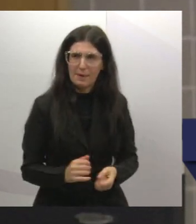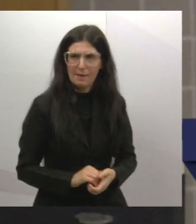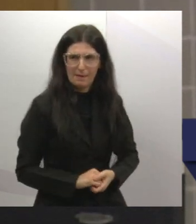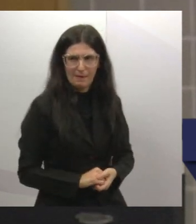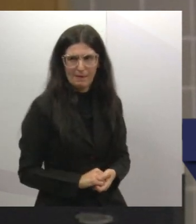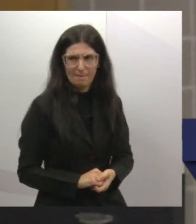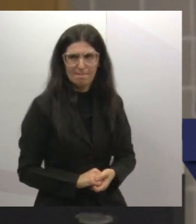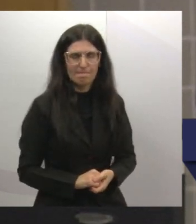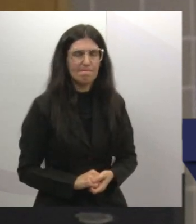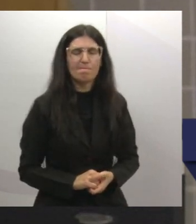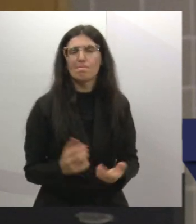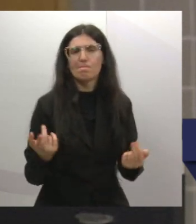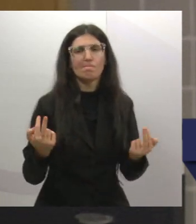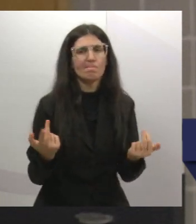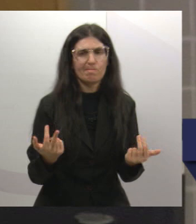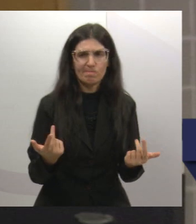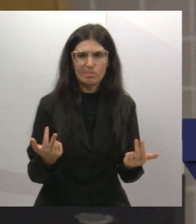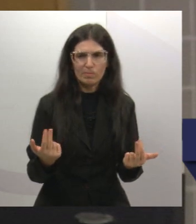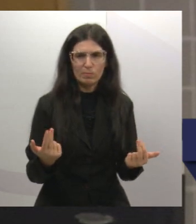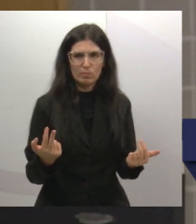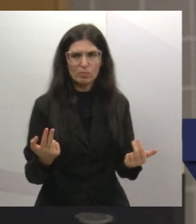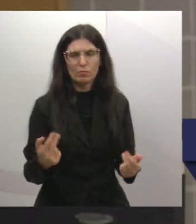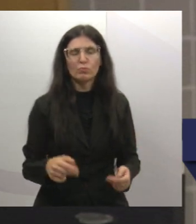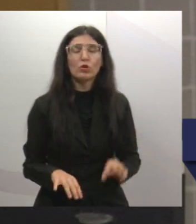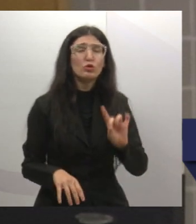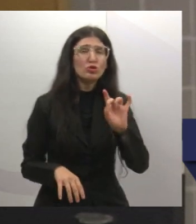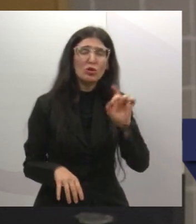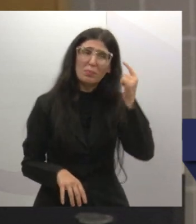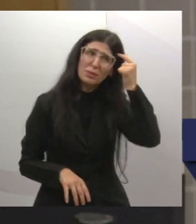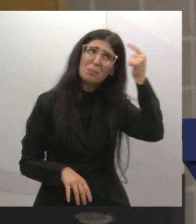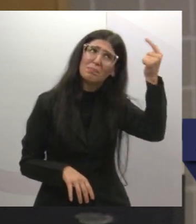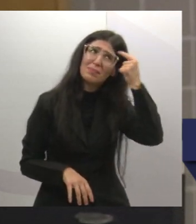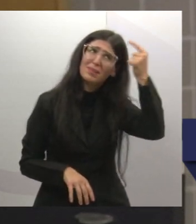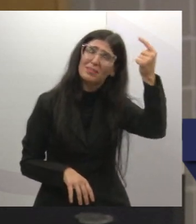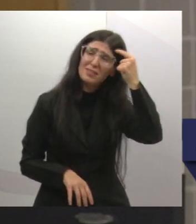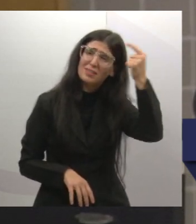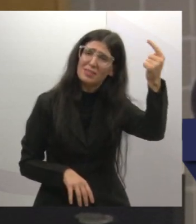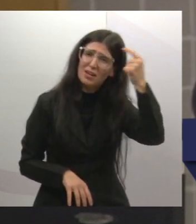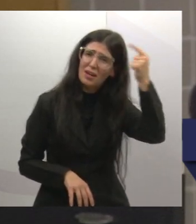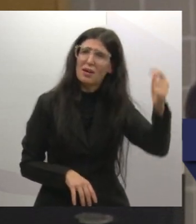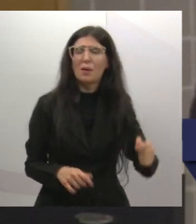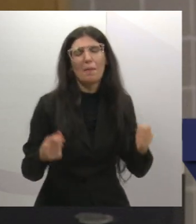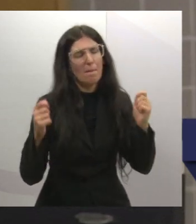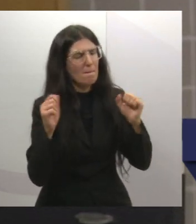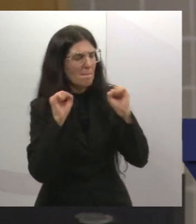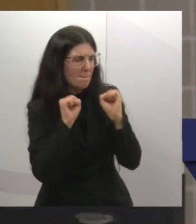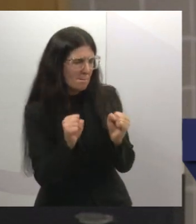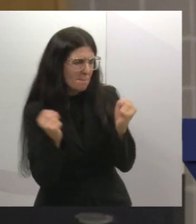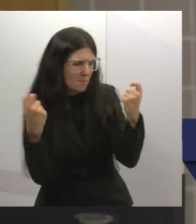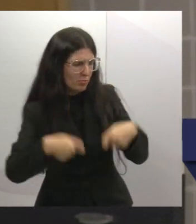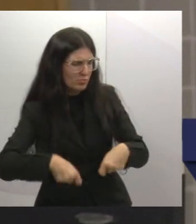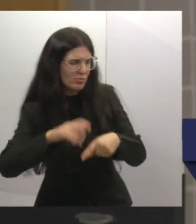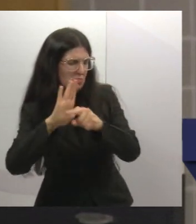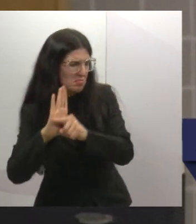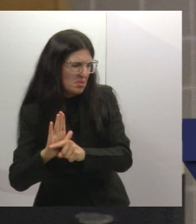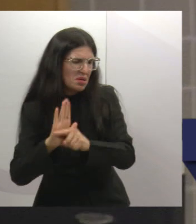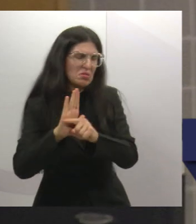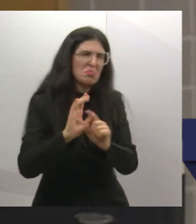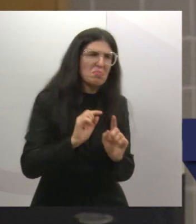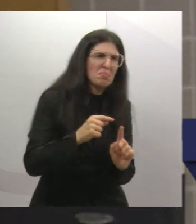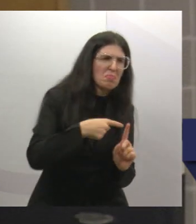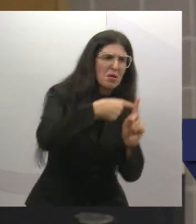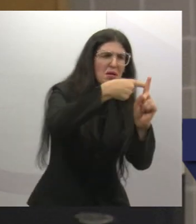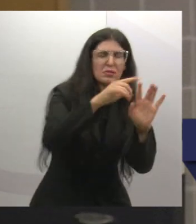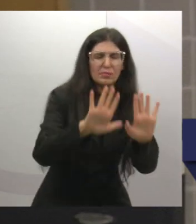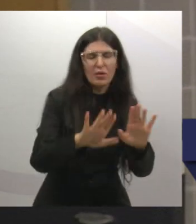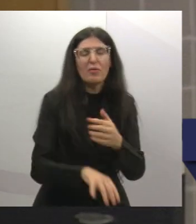é o mesmo. Ele é um parâmetro para que você possa diluir o percentual de um para o outro, que é 25 para a educação